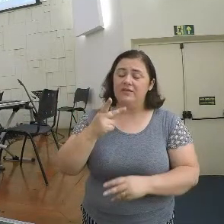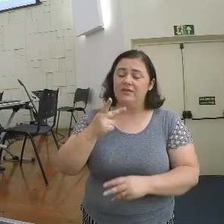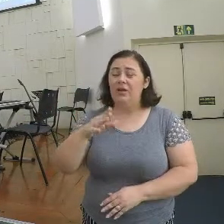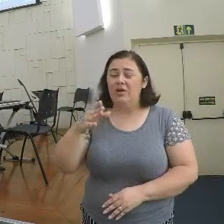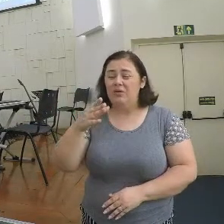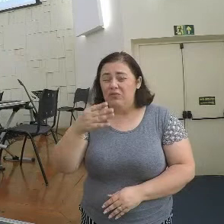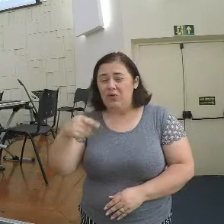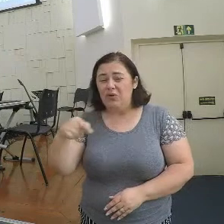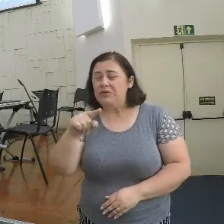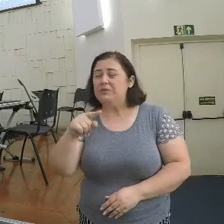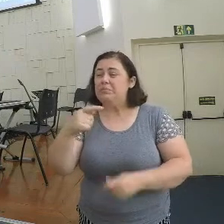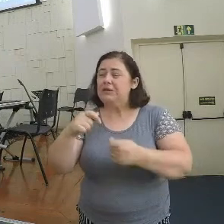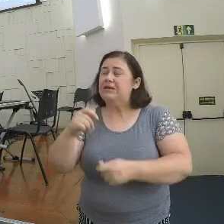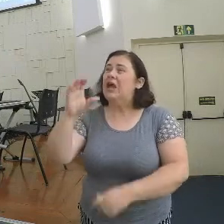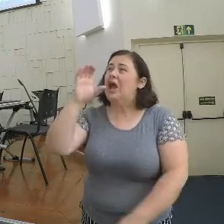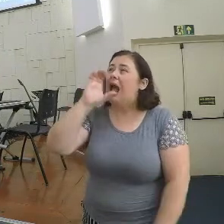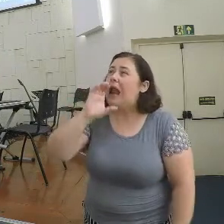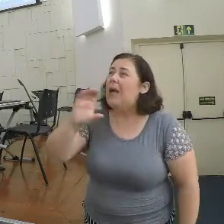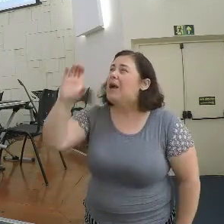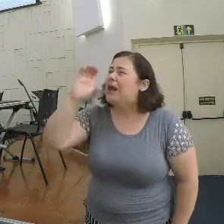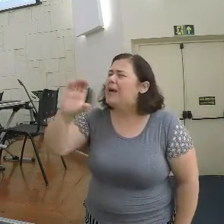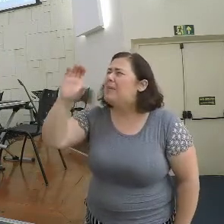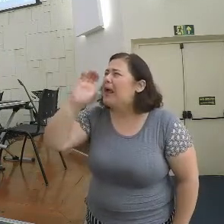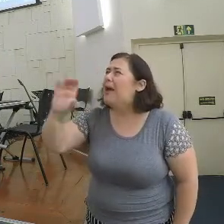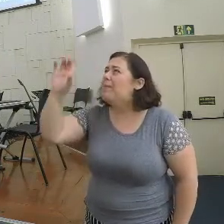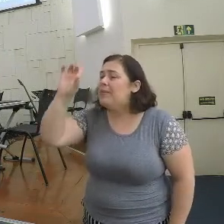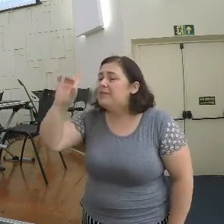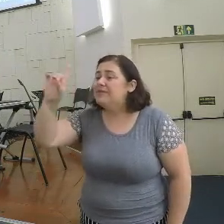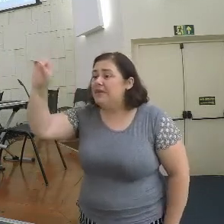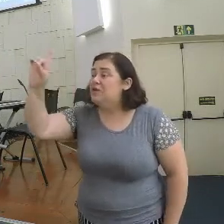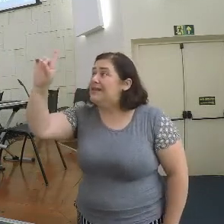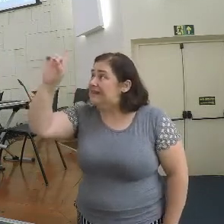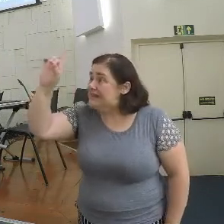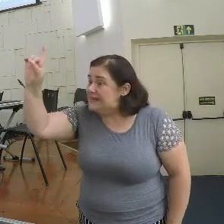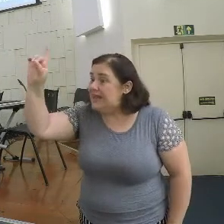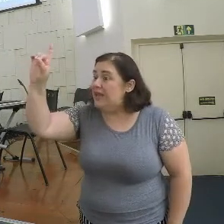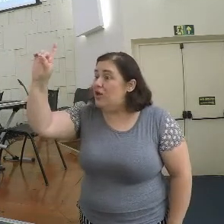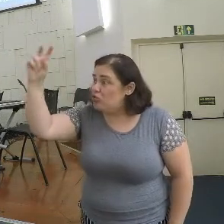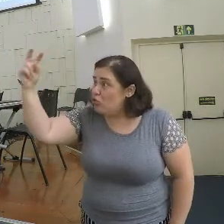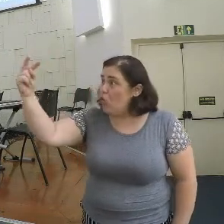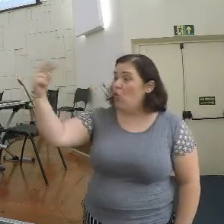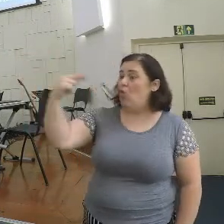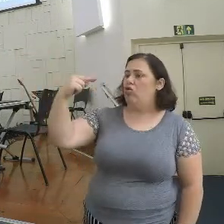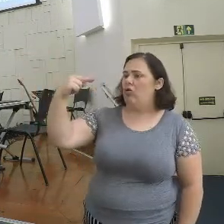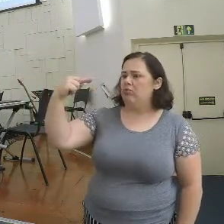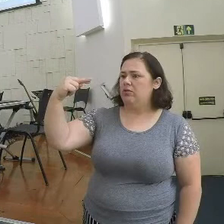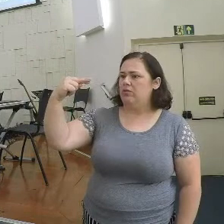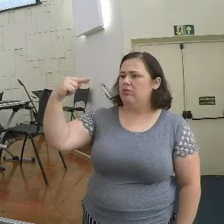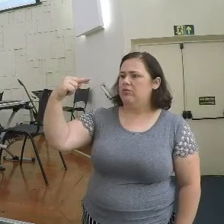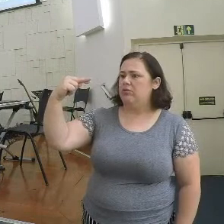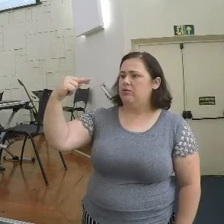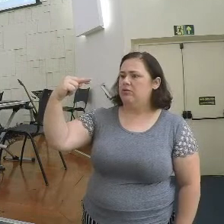diz: clamamos ao Senhor, Deus de nossos pais, e o Senhor ouviu a nossa voz. O nosso maior bem é